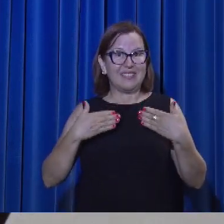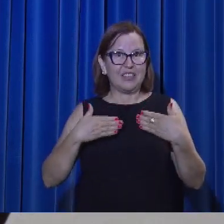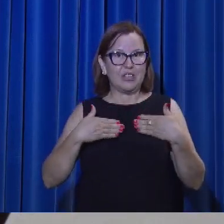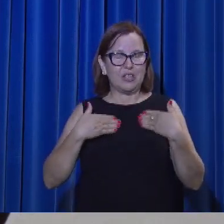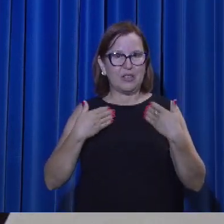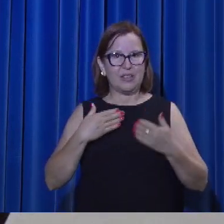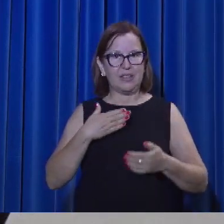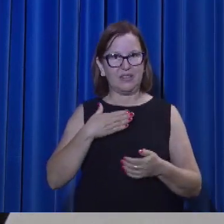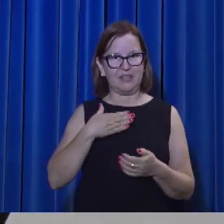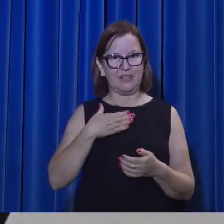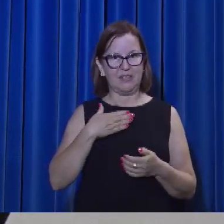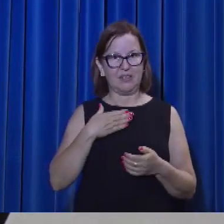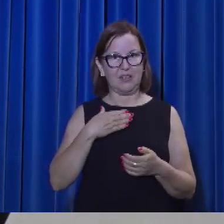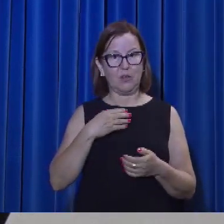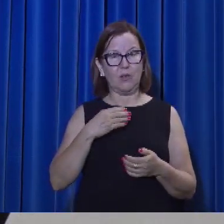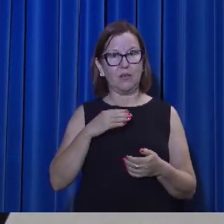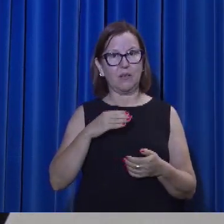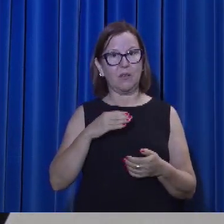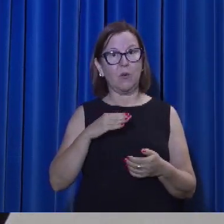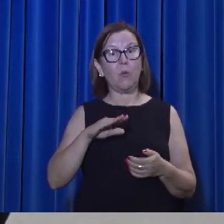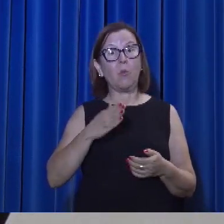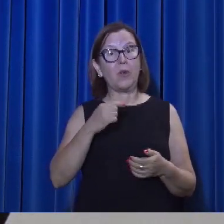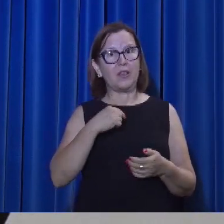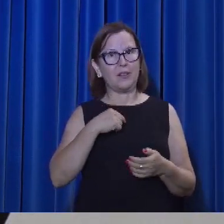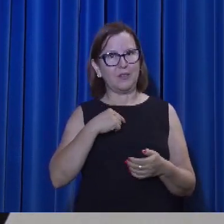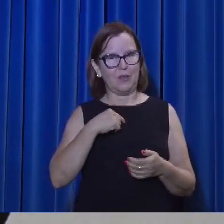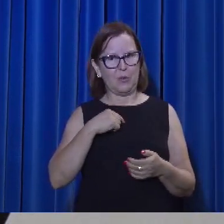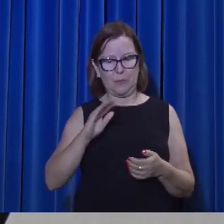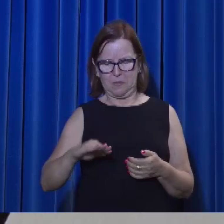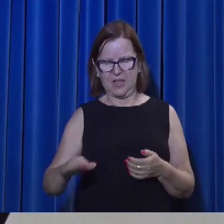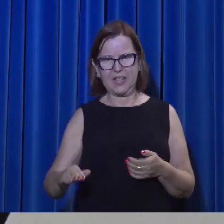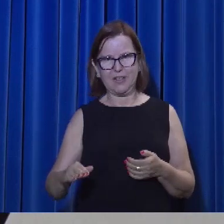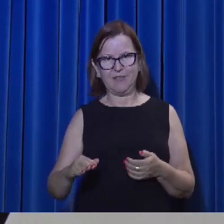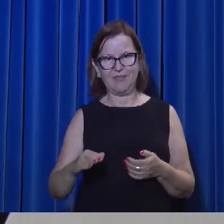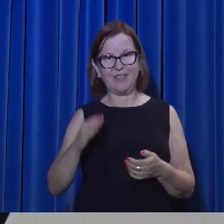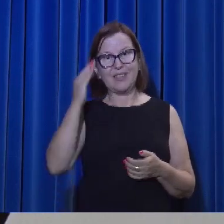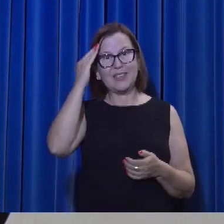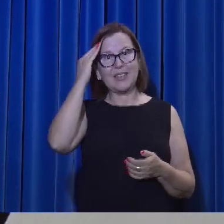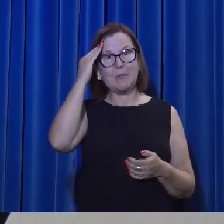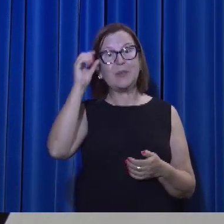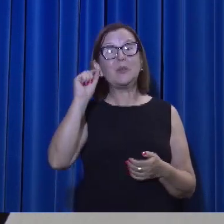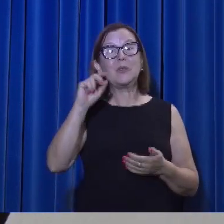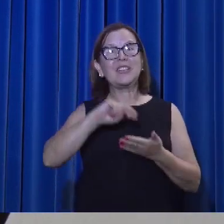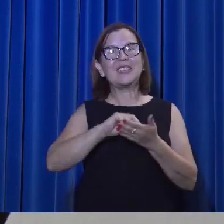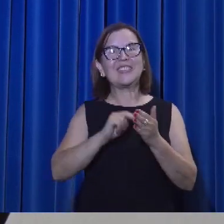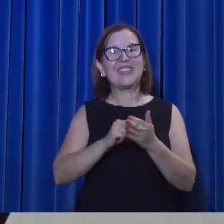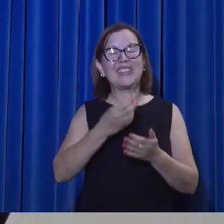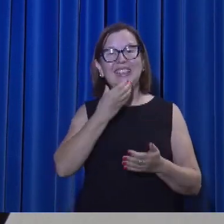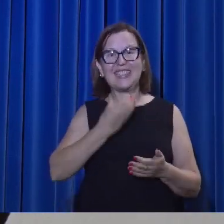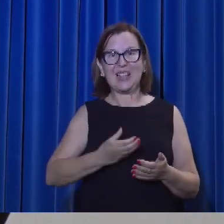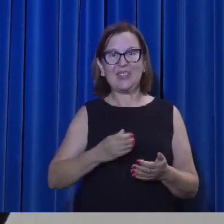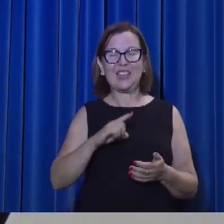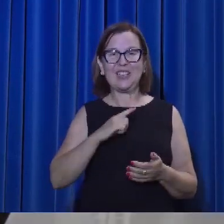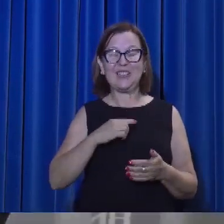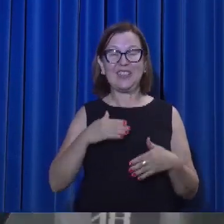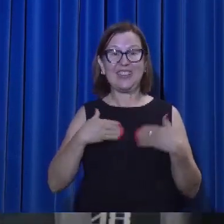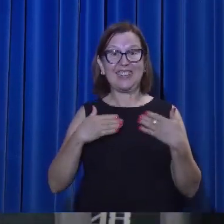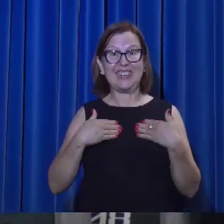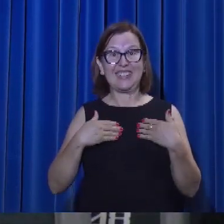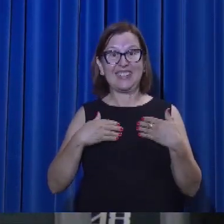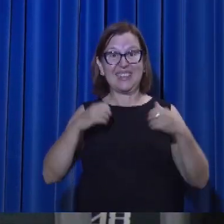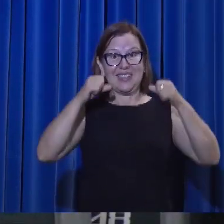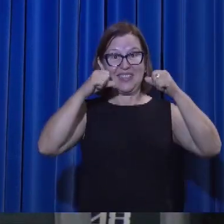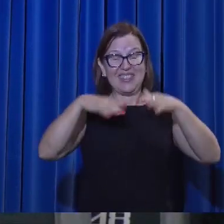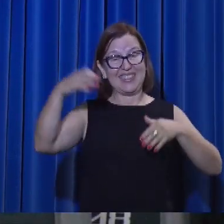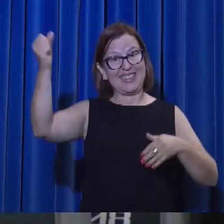na minha infância, de saber o que era o Natal. Eu tive a alegria, a oportunidade, a bênção, a